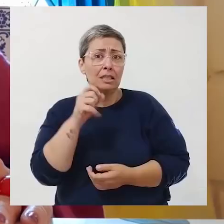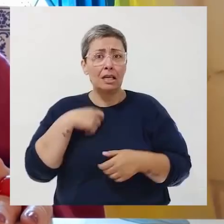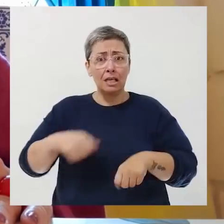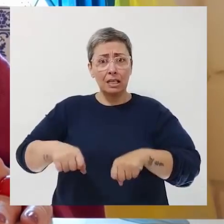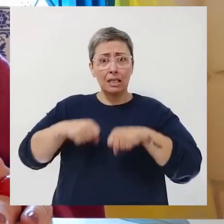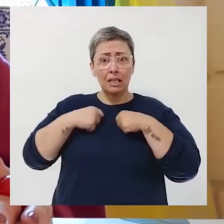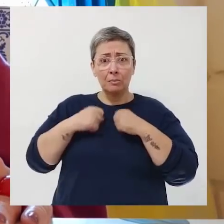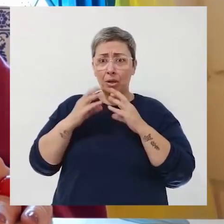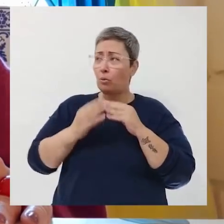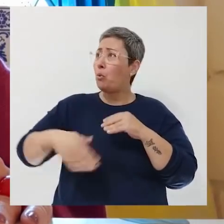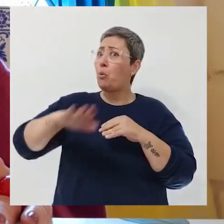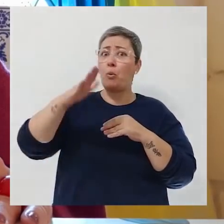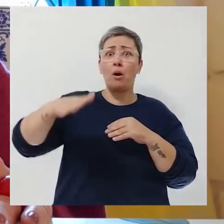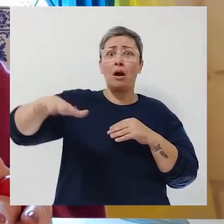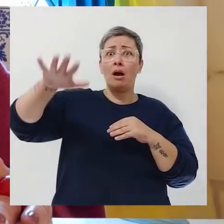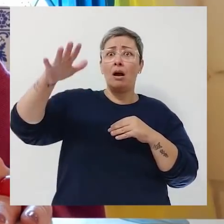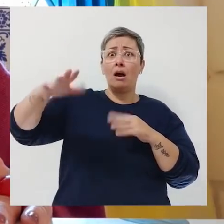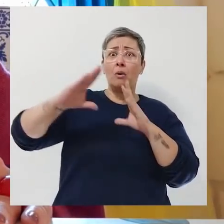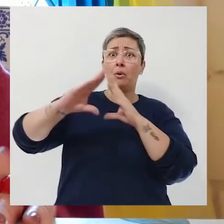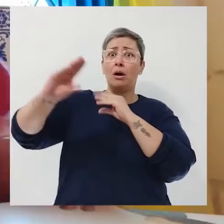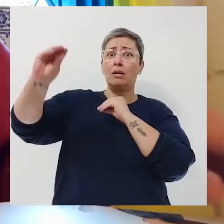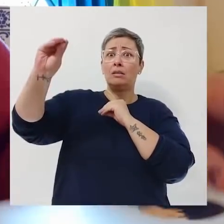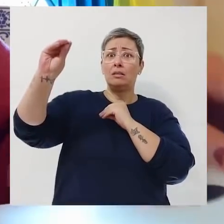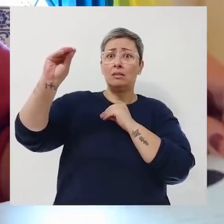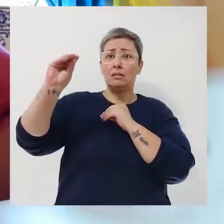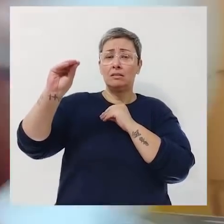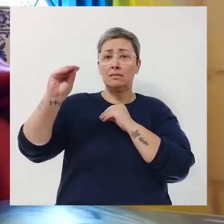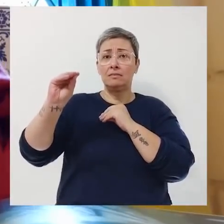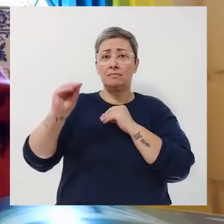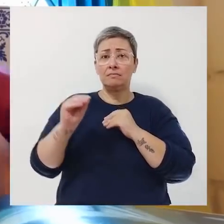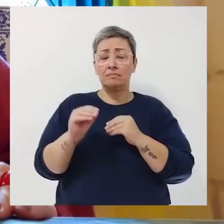E se a manta se for com o vento?